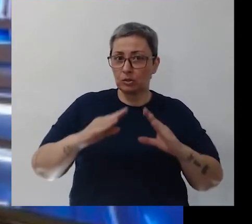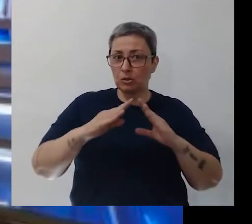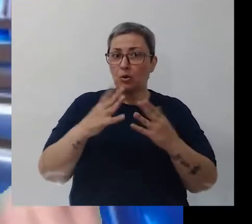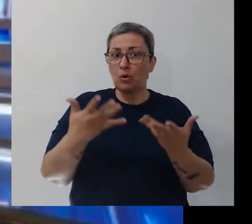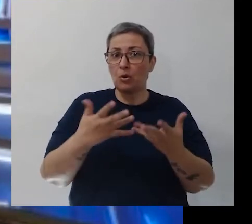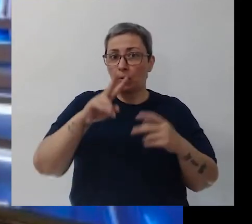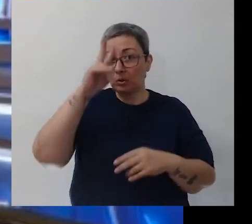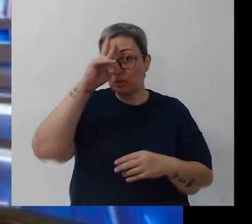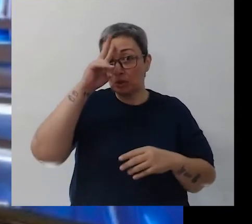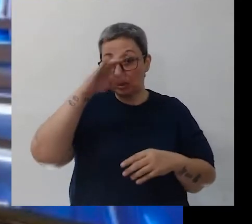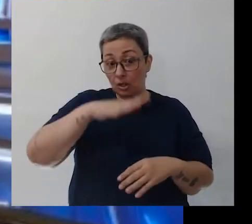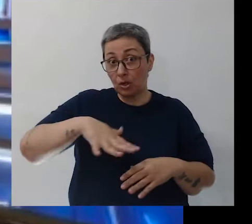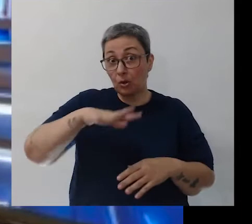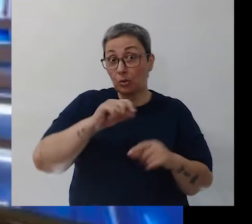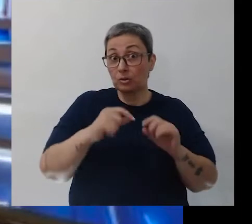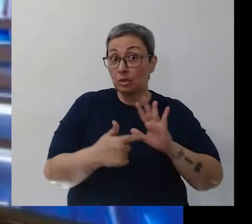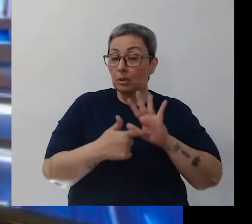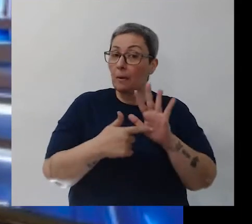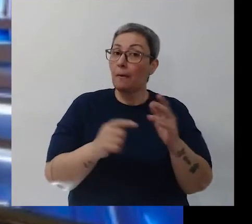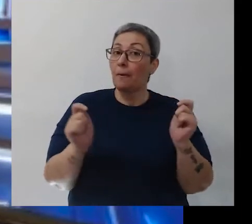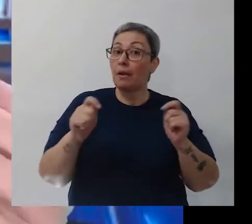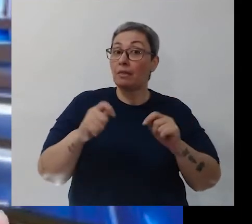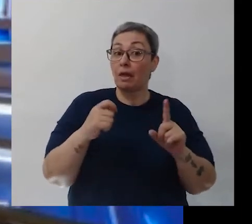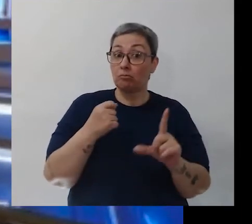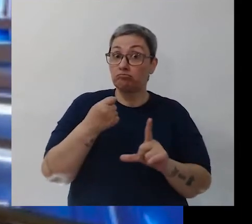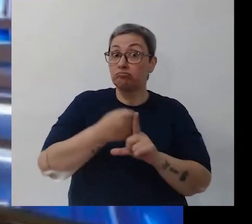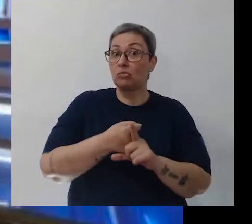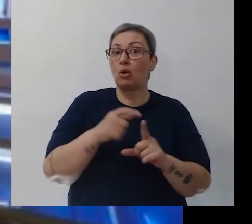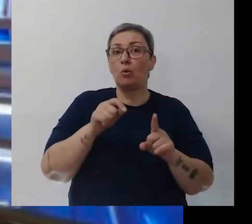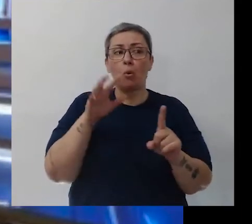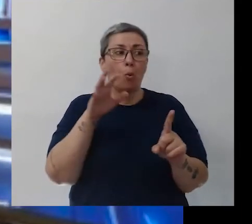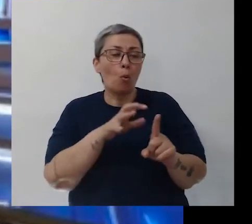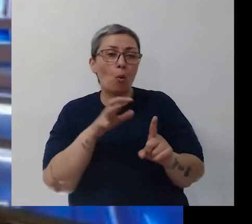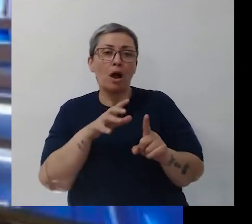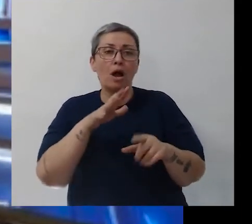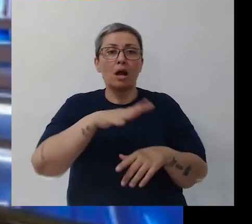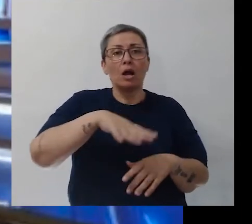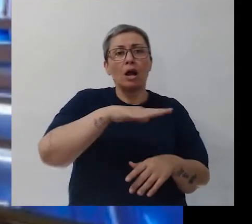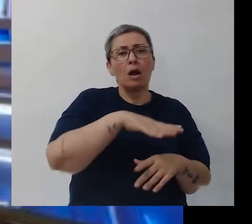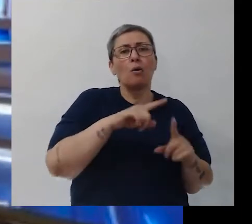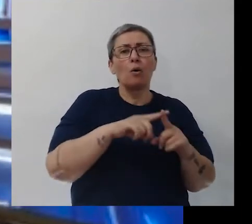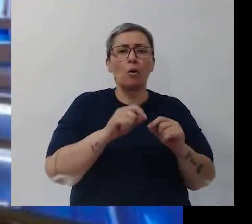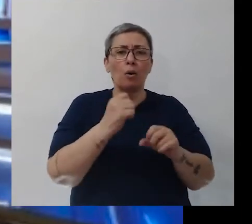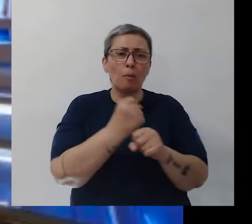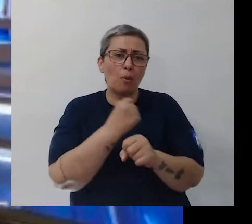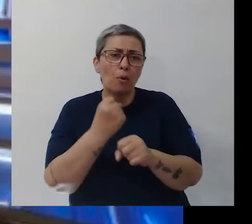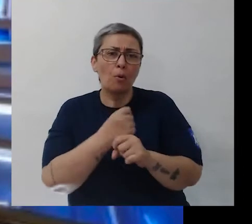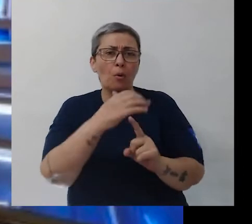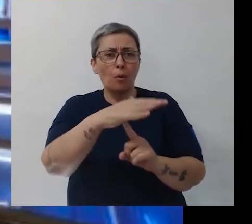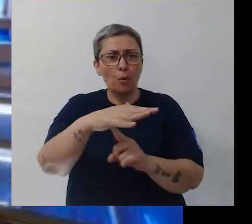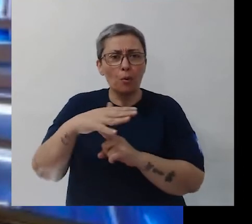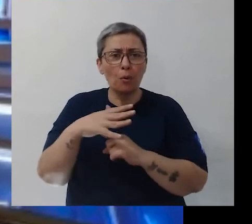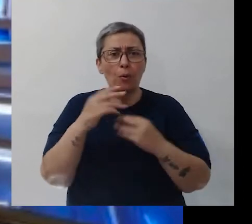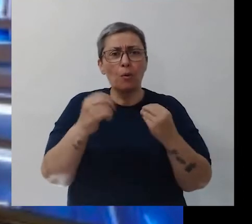dos territórios e apresentamos possíveis intervenções nos bairros, né? Como a revitalização lá da praça, né, no território do